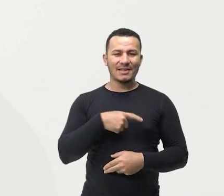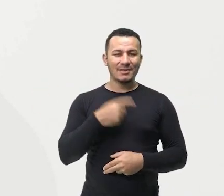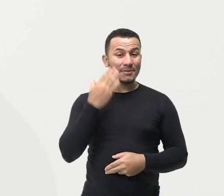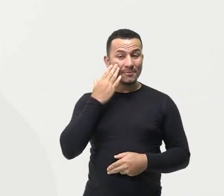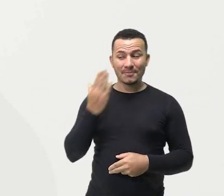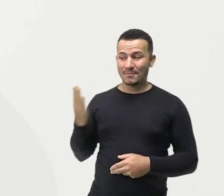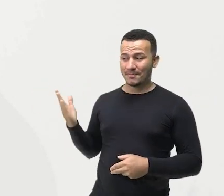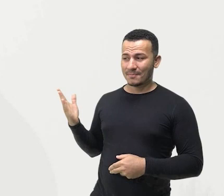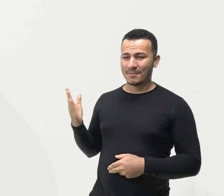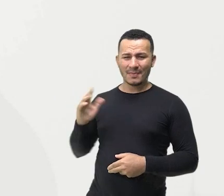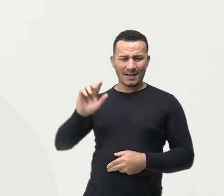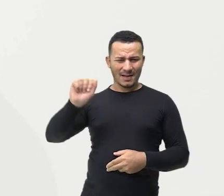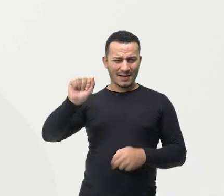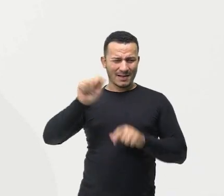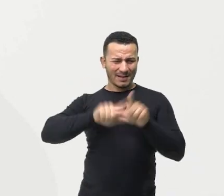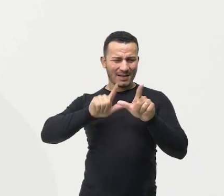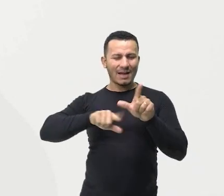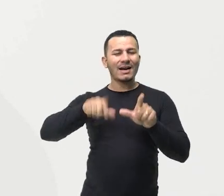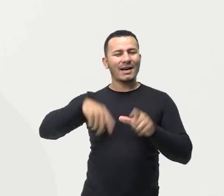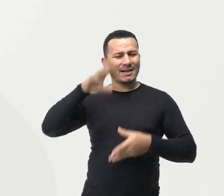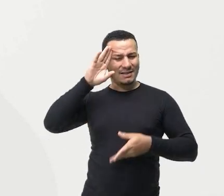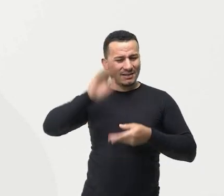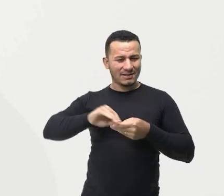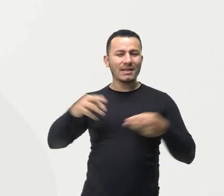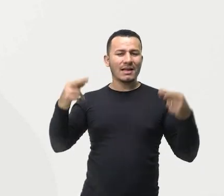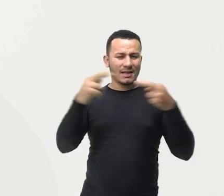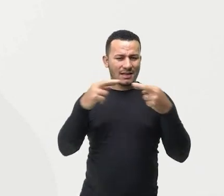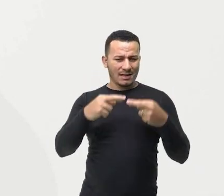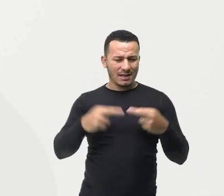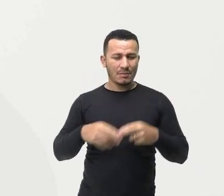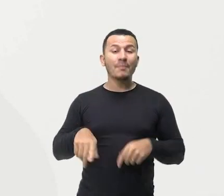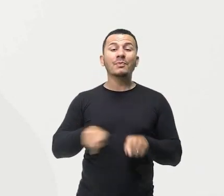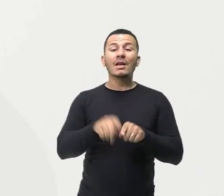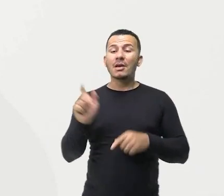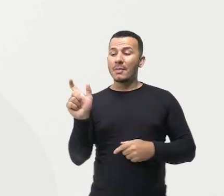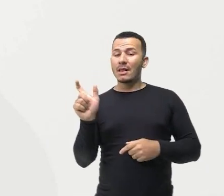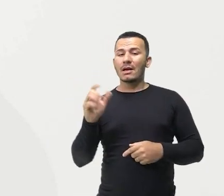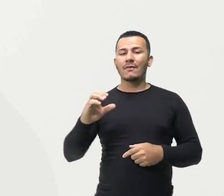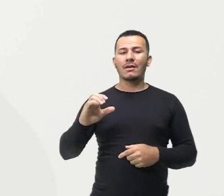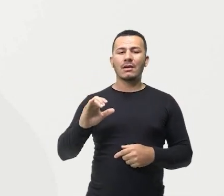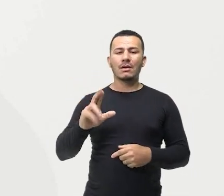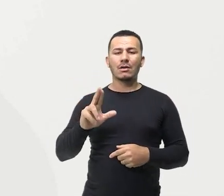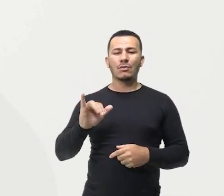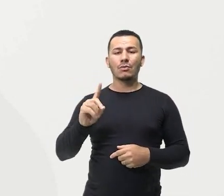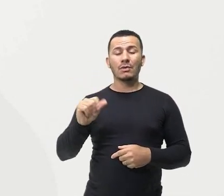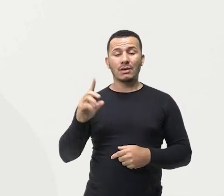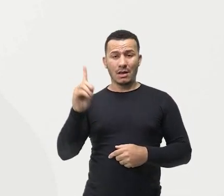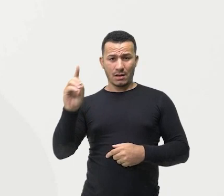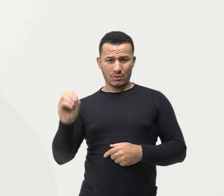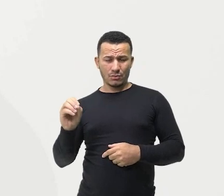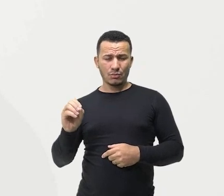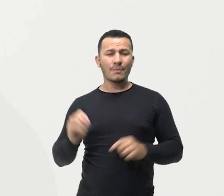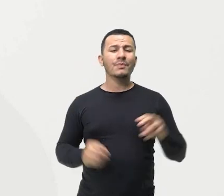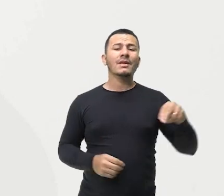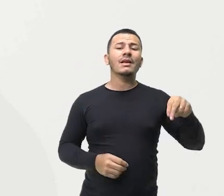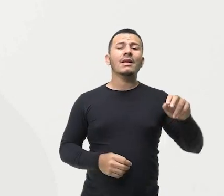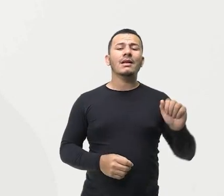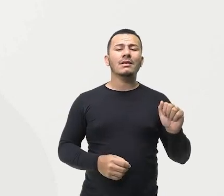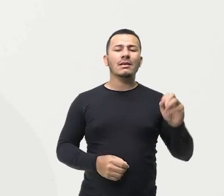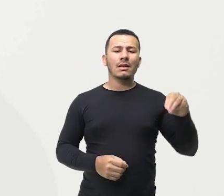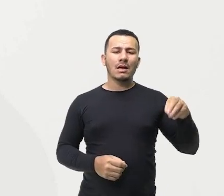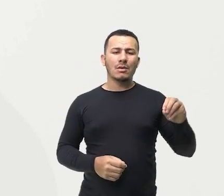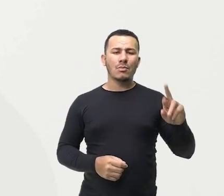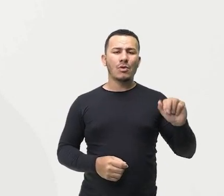rimas, certo? Observe que cuidado e namorado também tem terminações com sons bem semelhantes. Olha